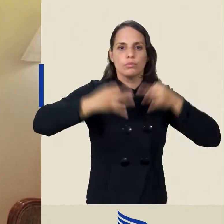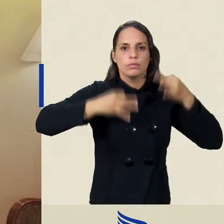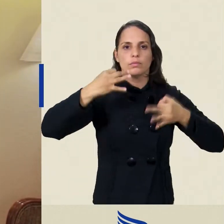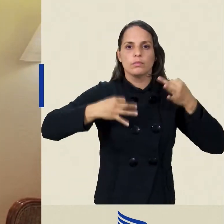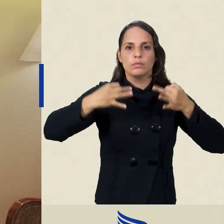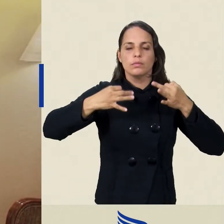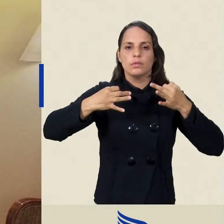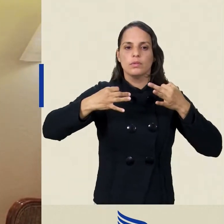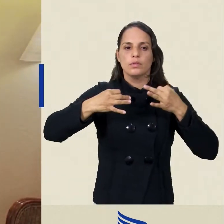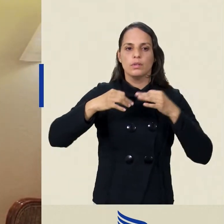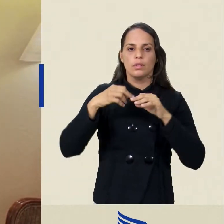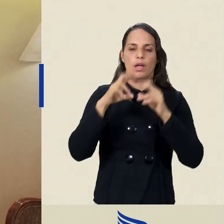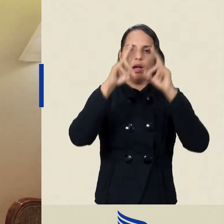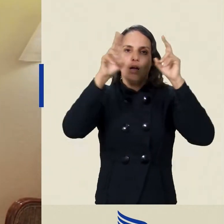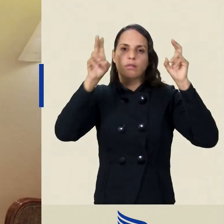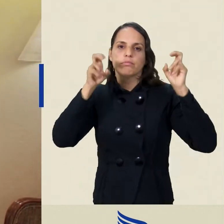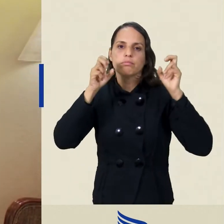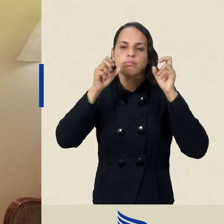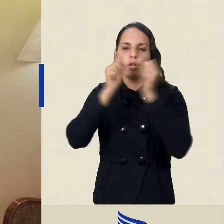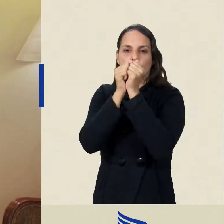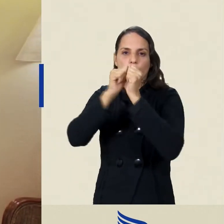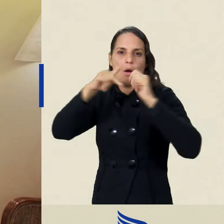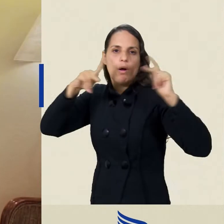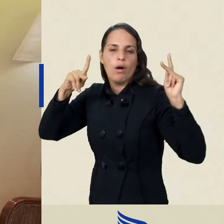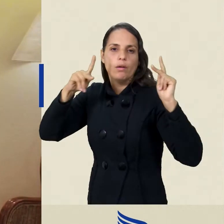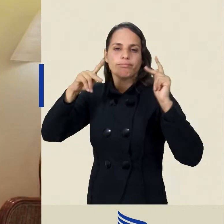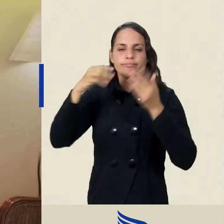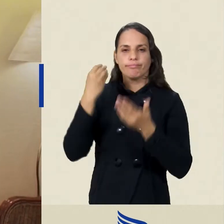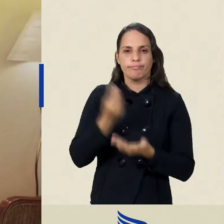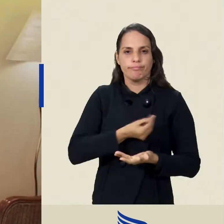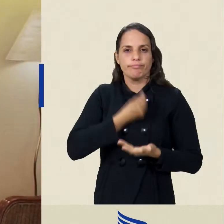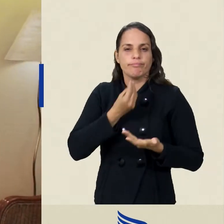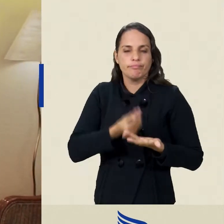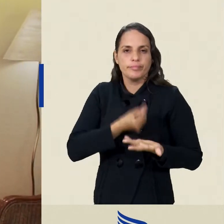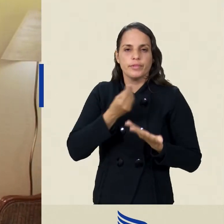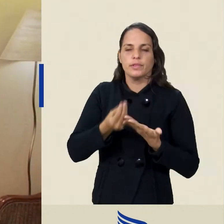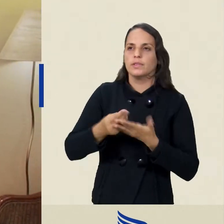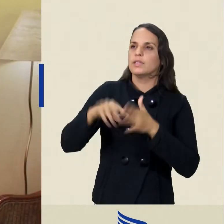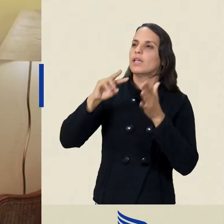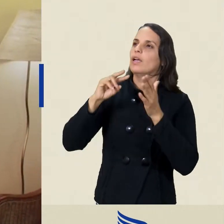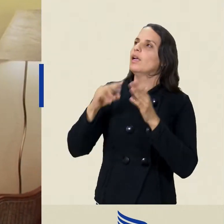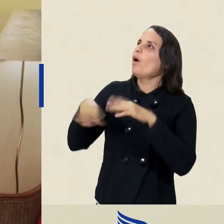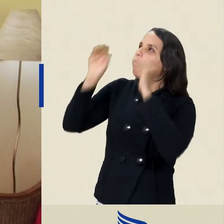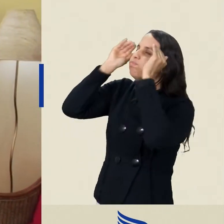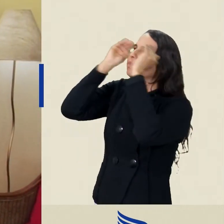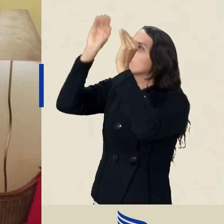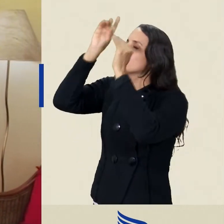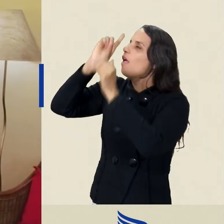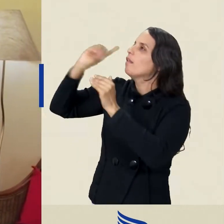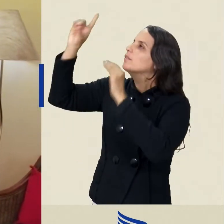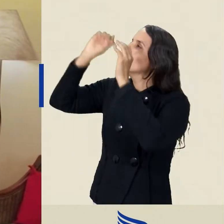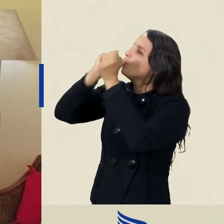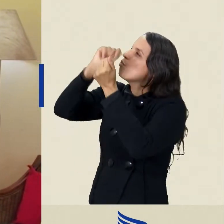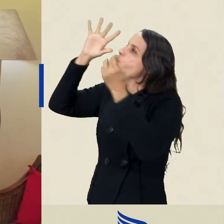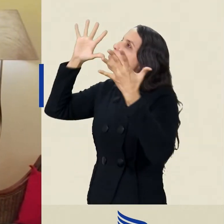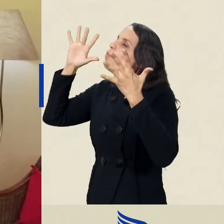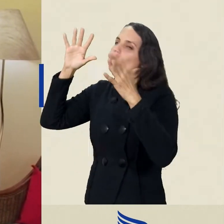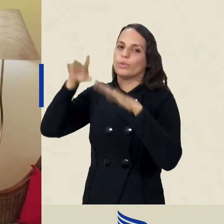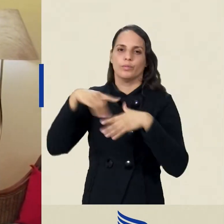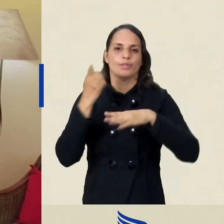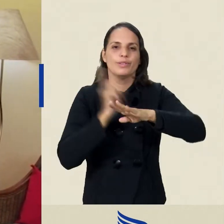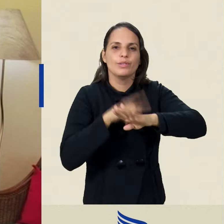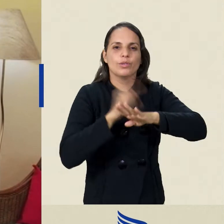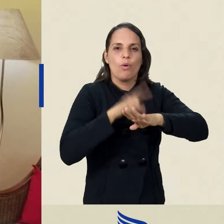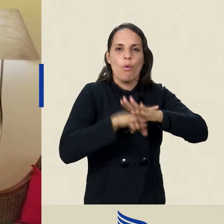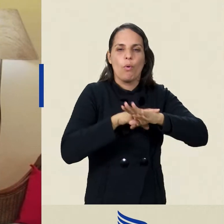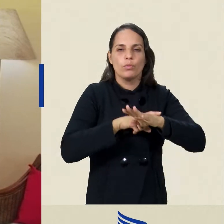A expressão do Apocalipse é viva e real. Temei a Deus e dai-lhe glória, porque vinda é a hora do seu juízo.